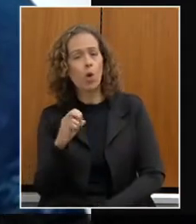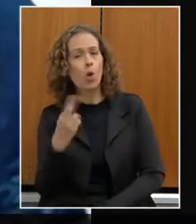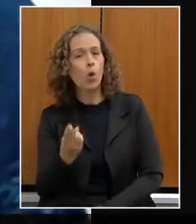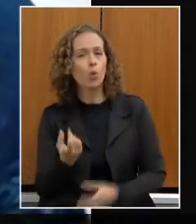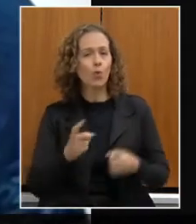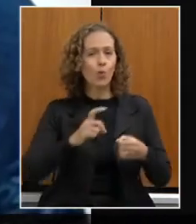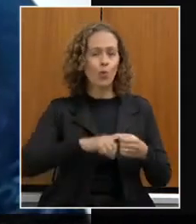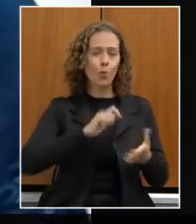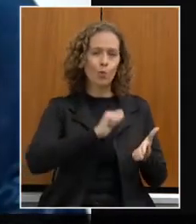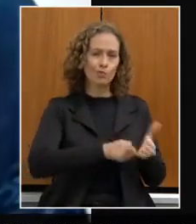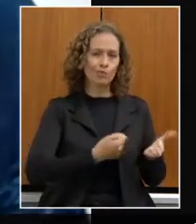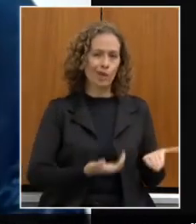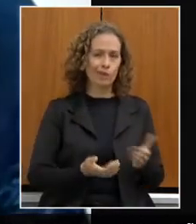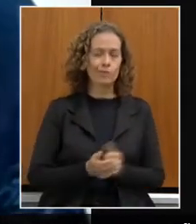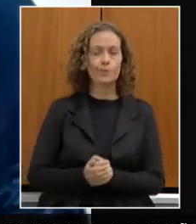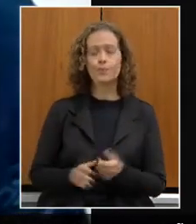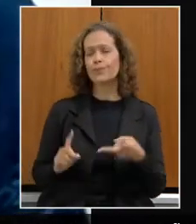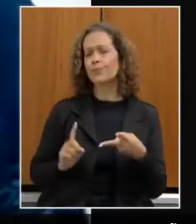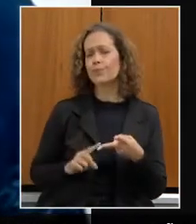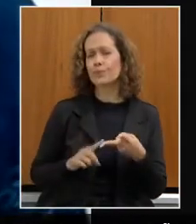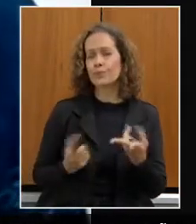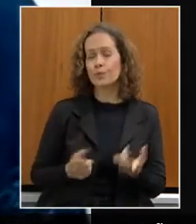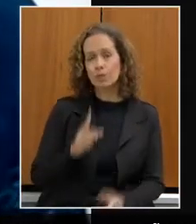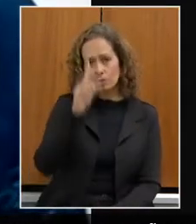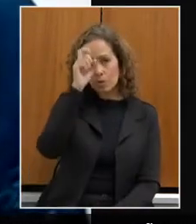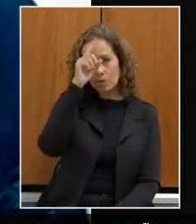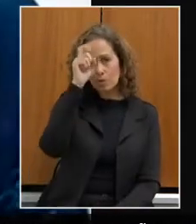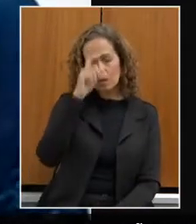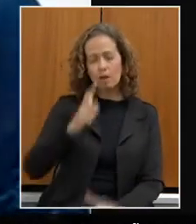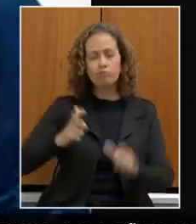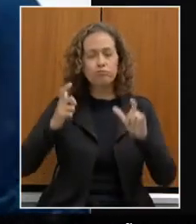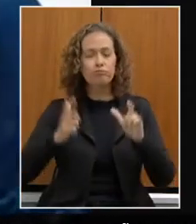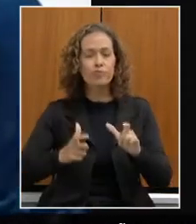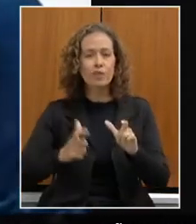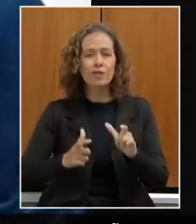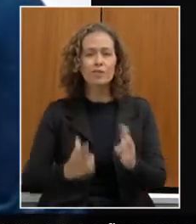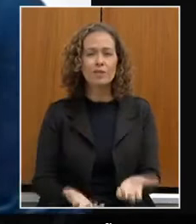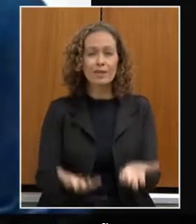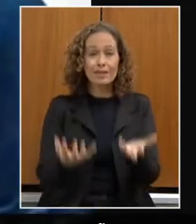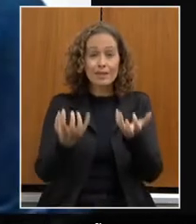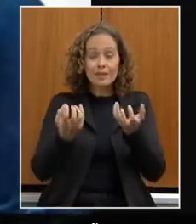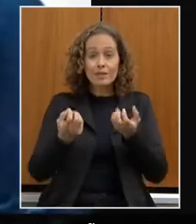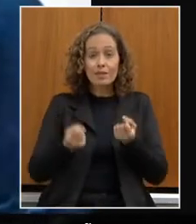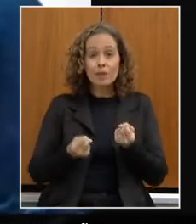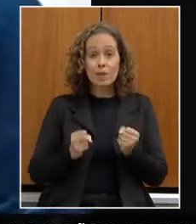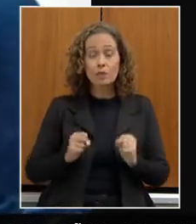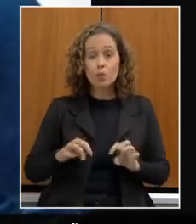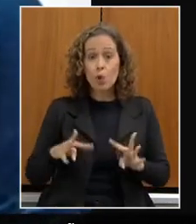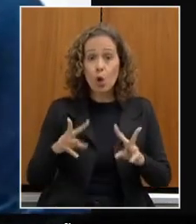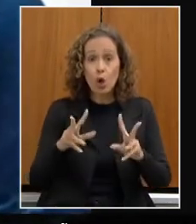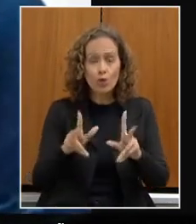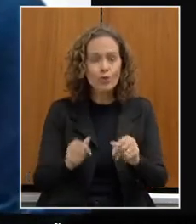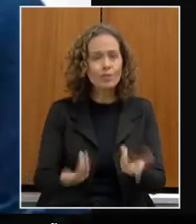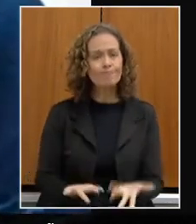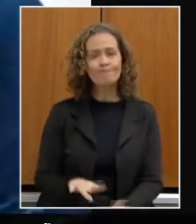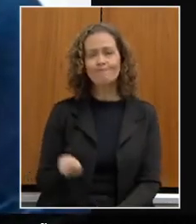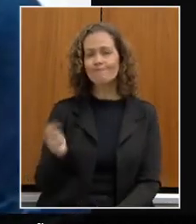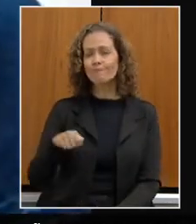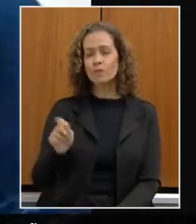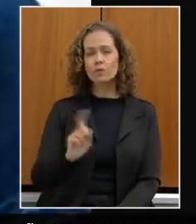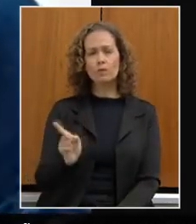segundo o hospital não tem espaço para atender a demanda num raio de ação de